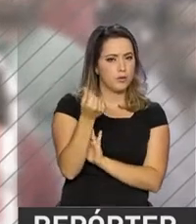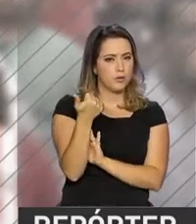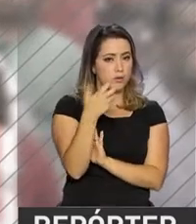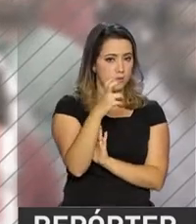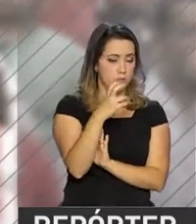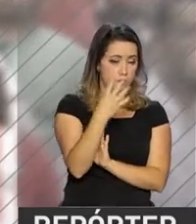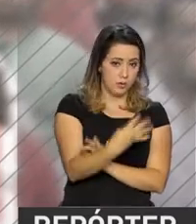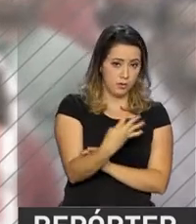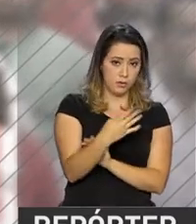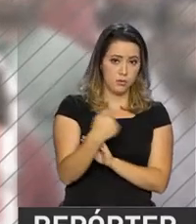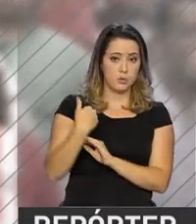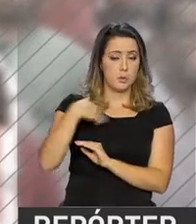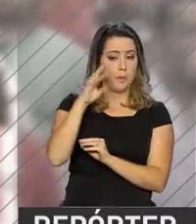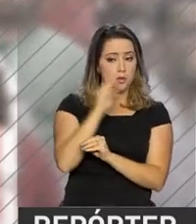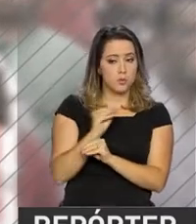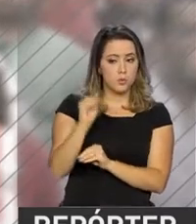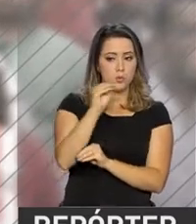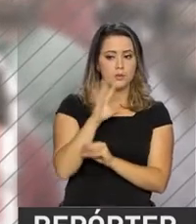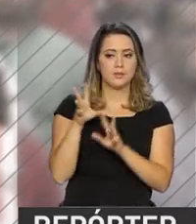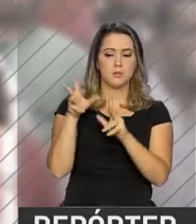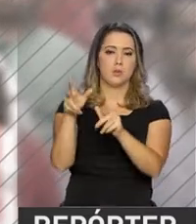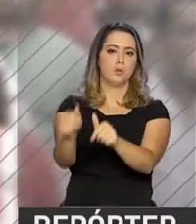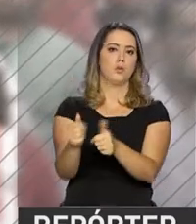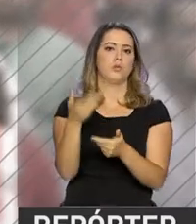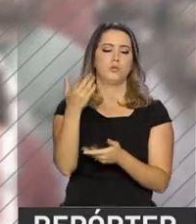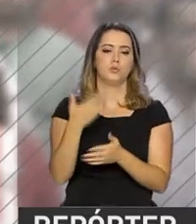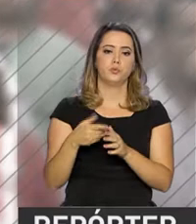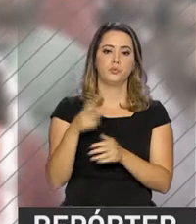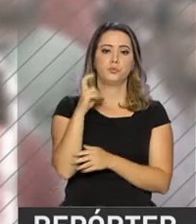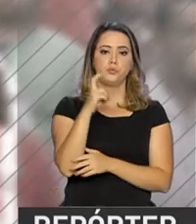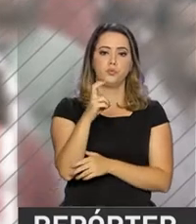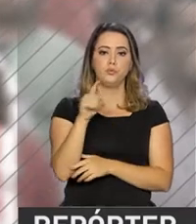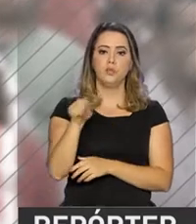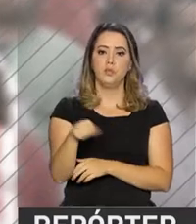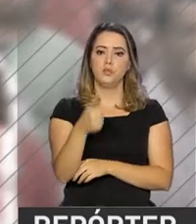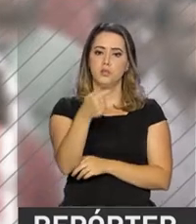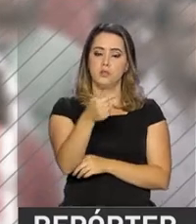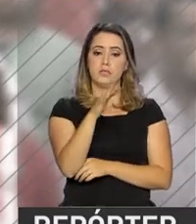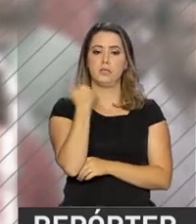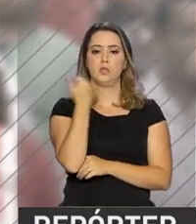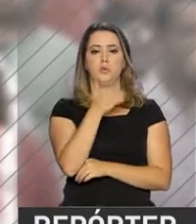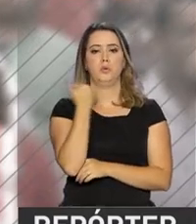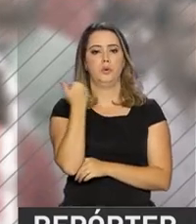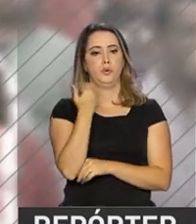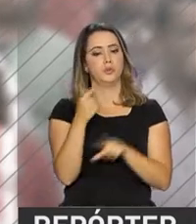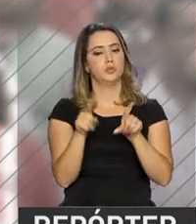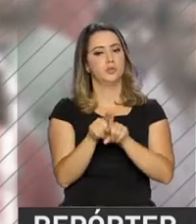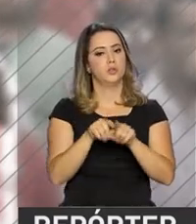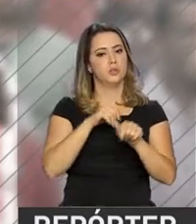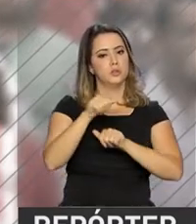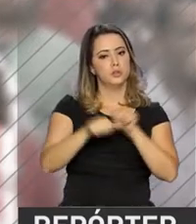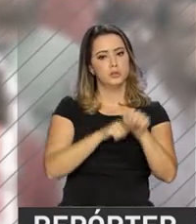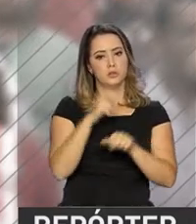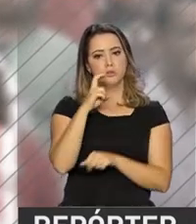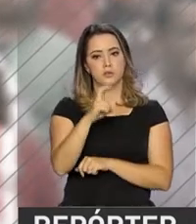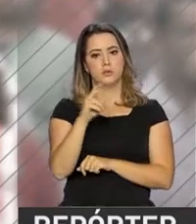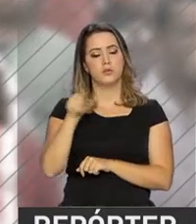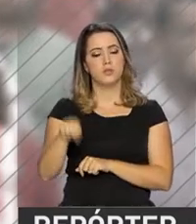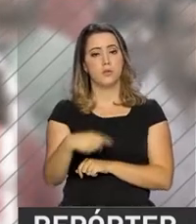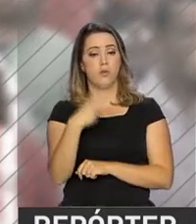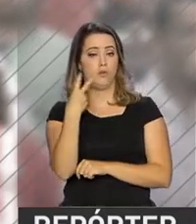ampliação do acesso ao tratamento para todos passando de 5,7 óbitos por 100 mil habitantes para